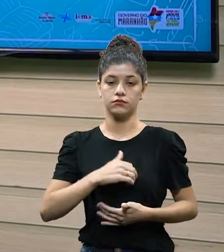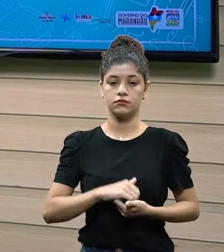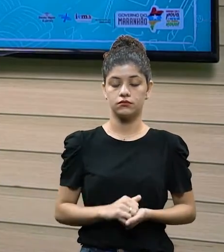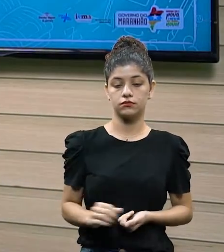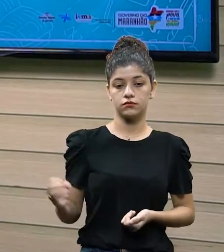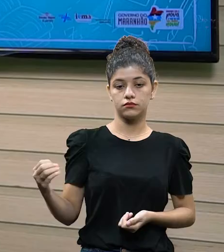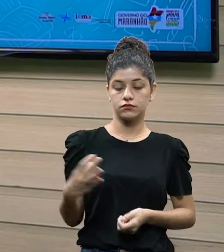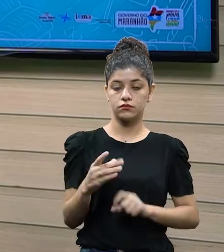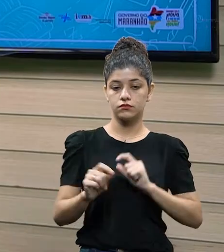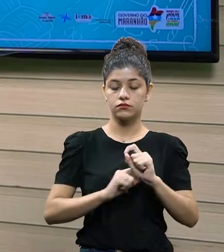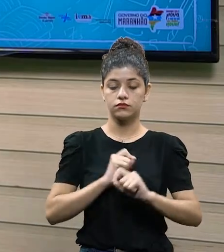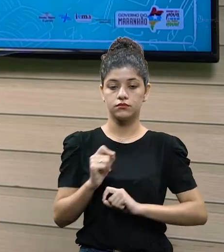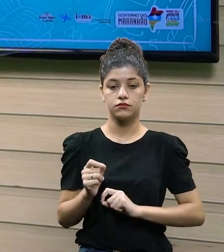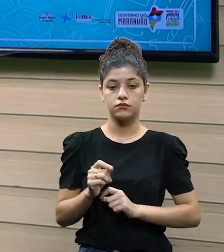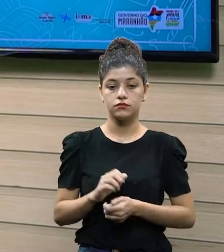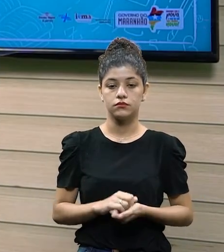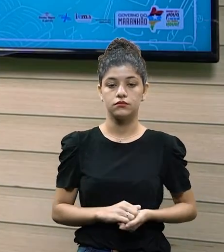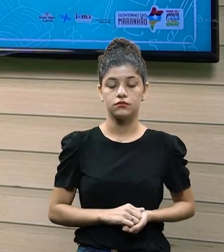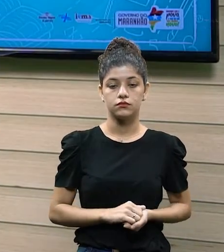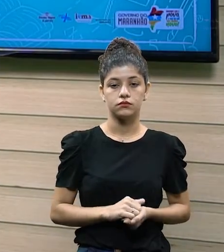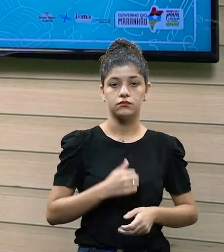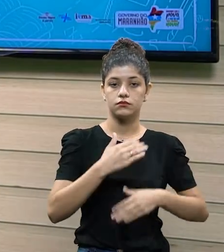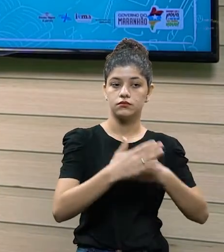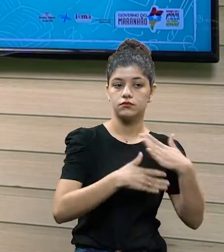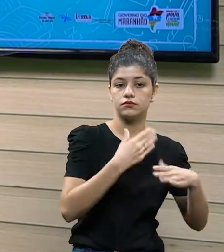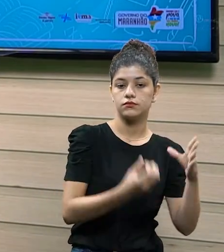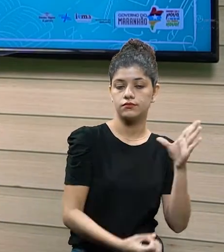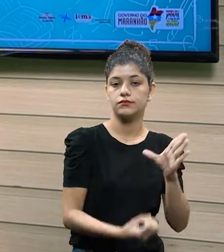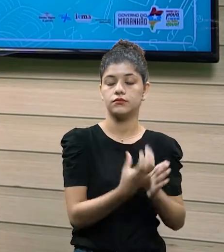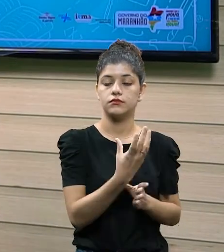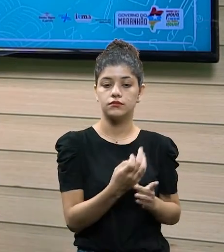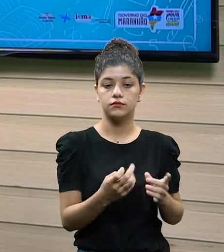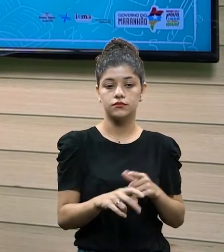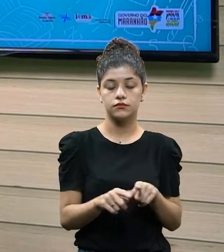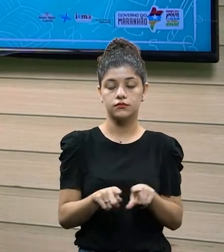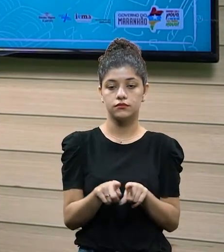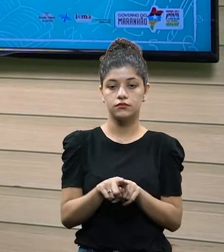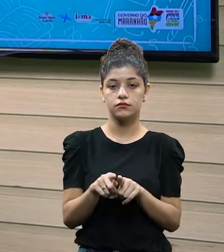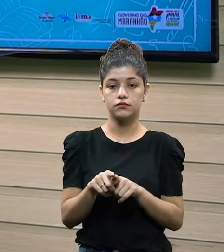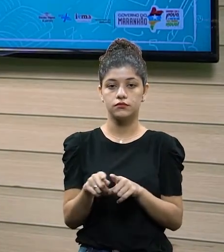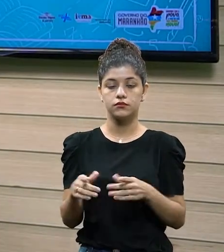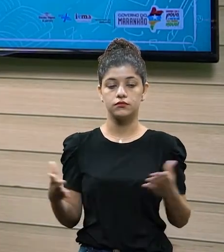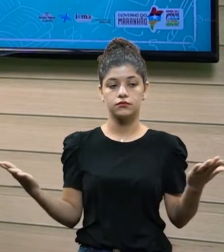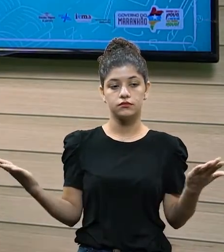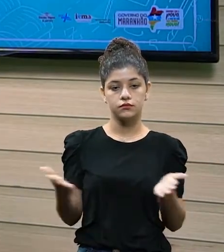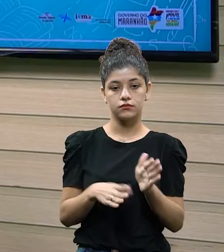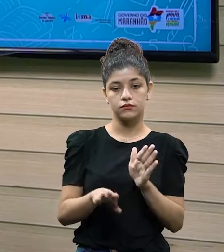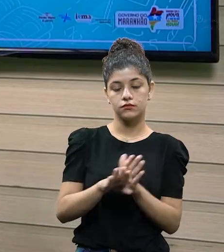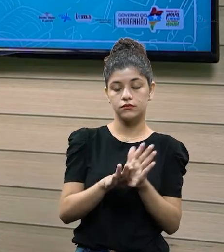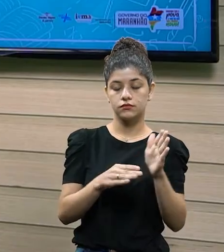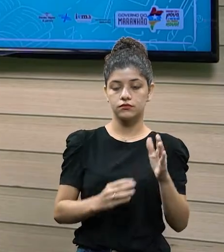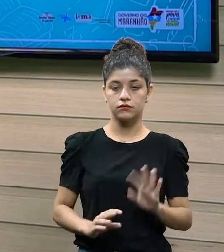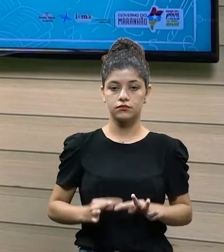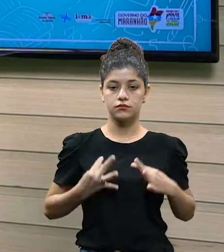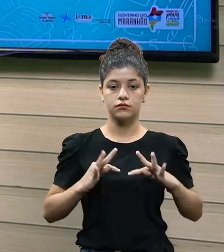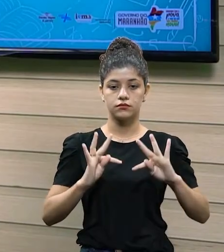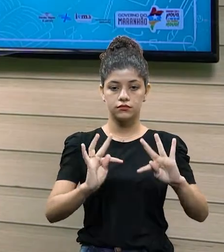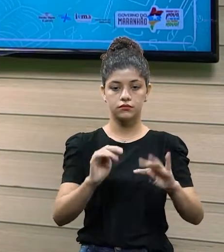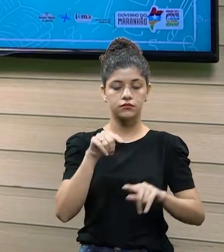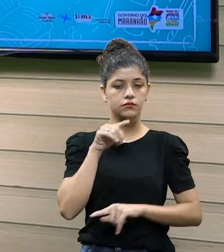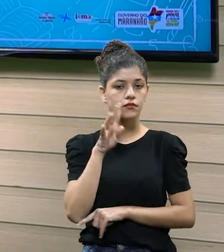do novo, ela está sendo cada vez mais renovada, muito por causa do advento da tecnologia. Você já imaginaram nesse